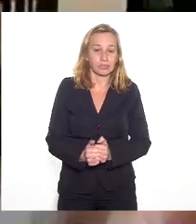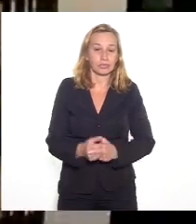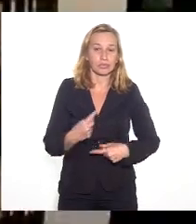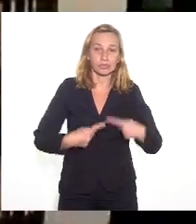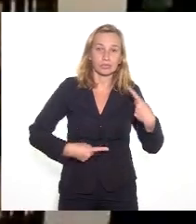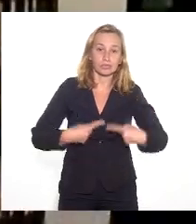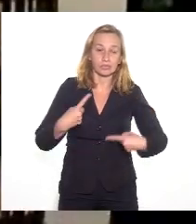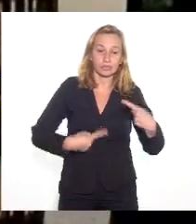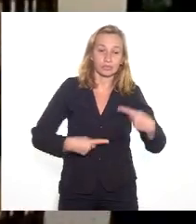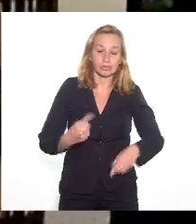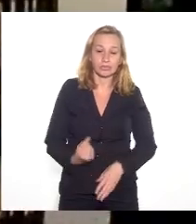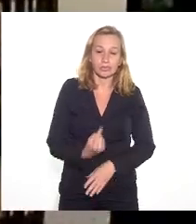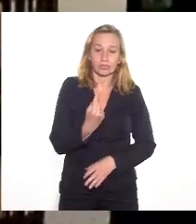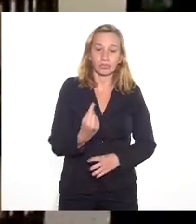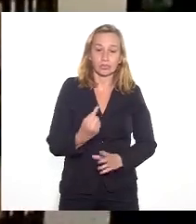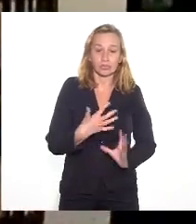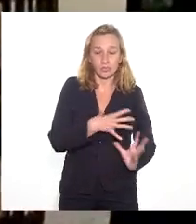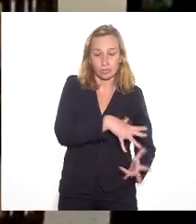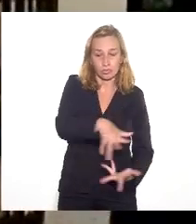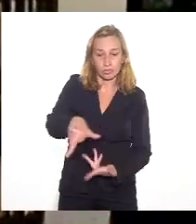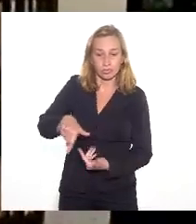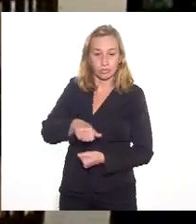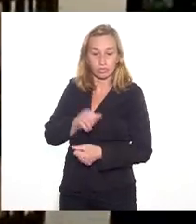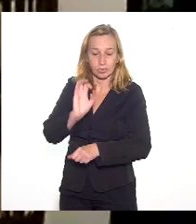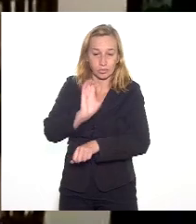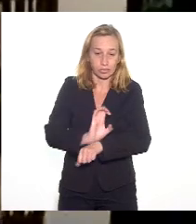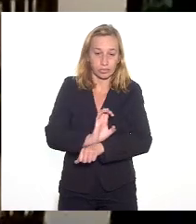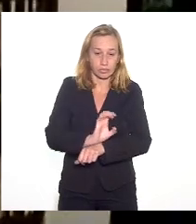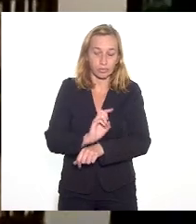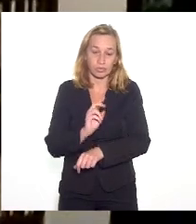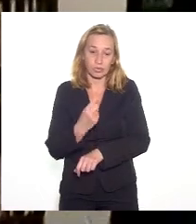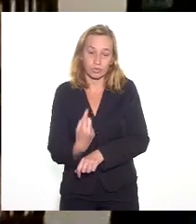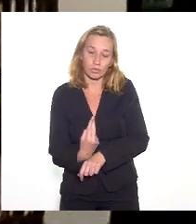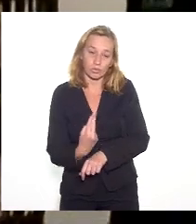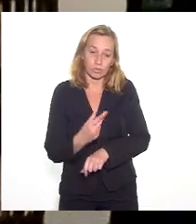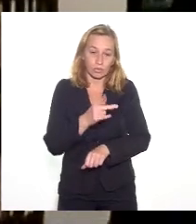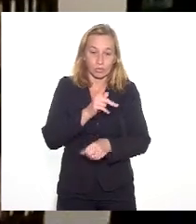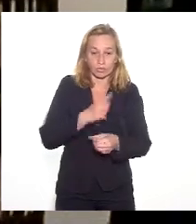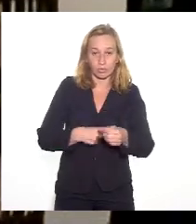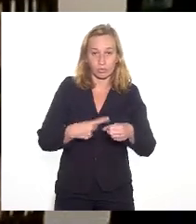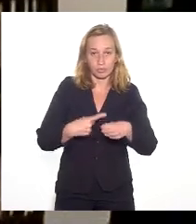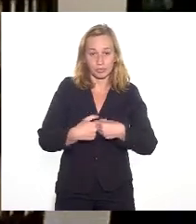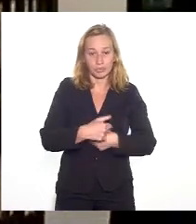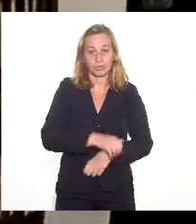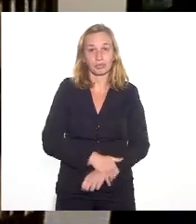política de uma nação, de um estado ou de um município.